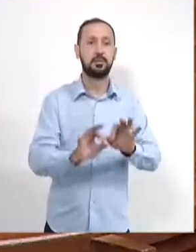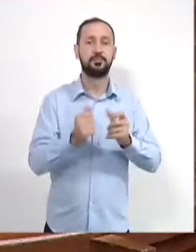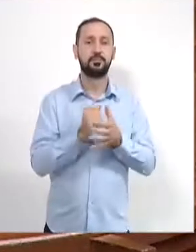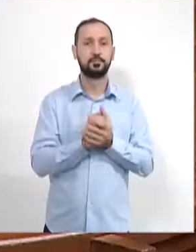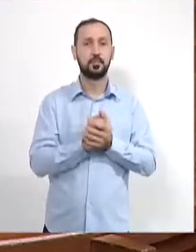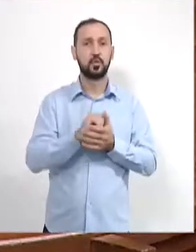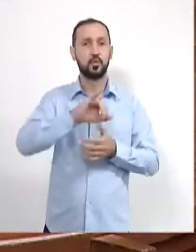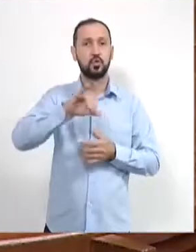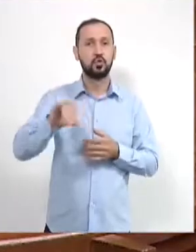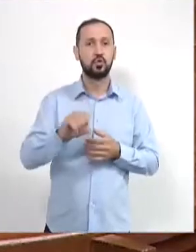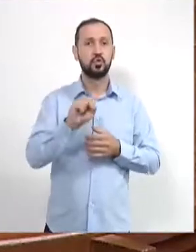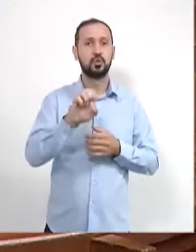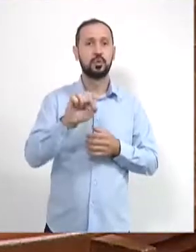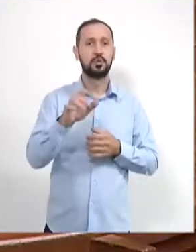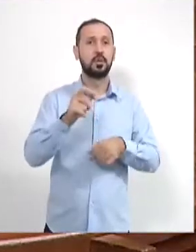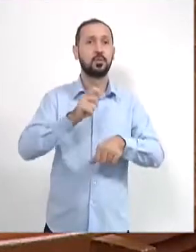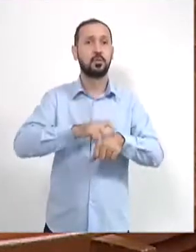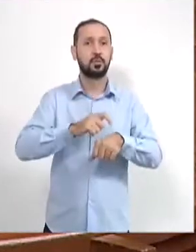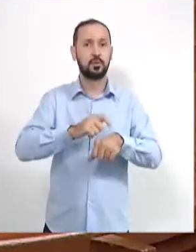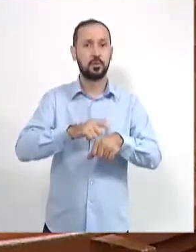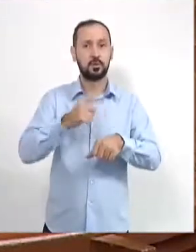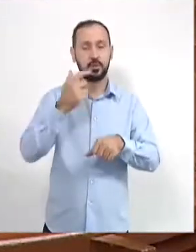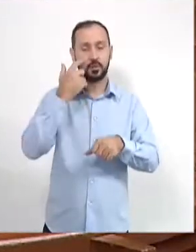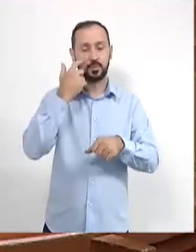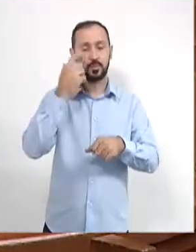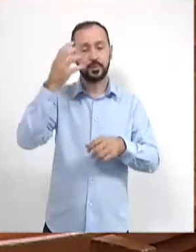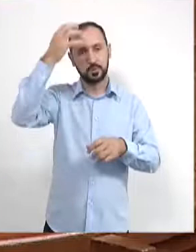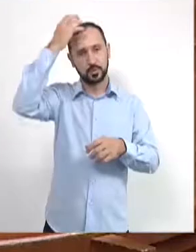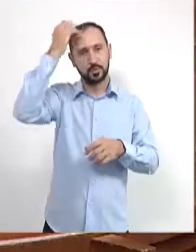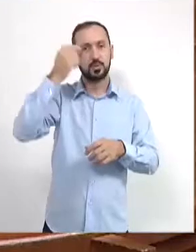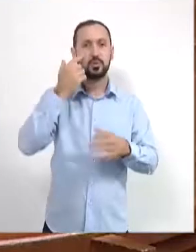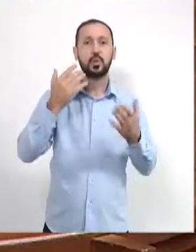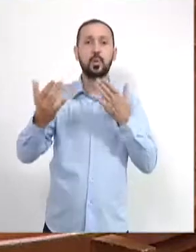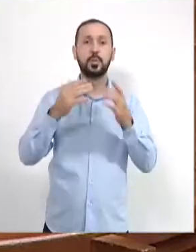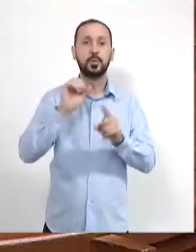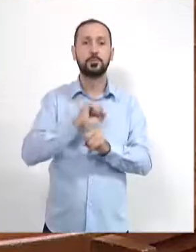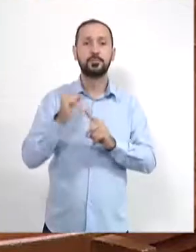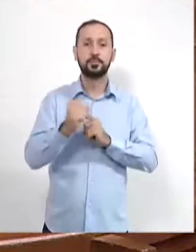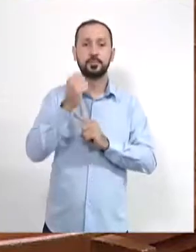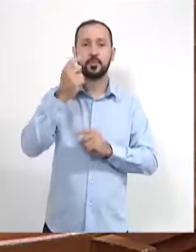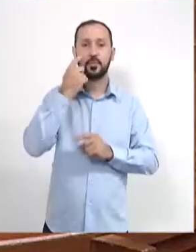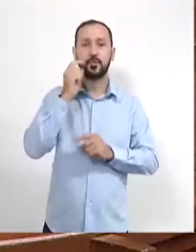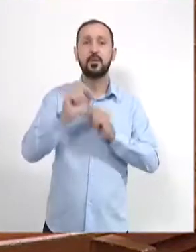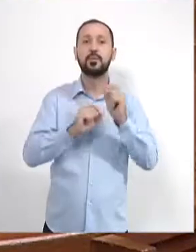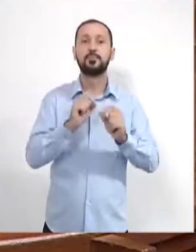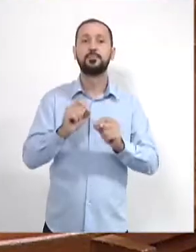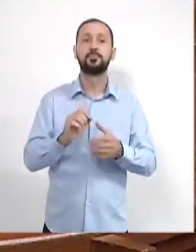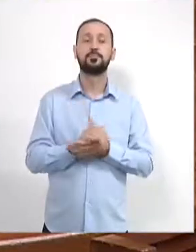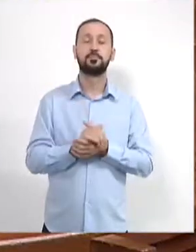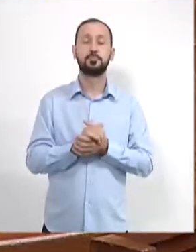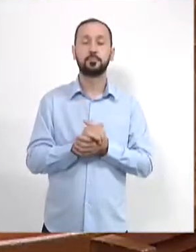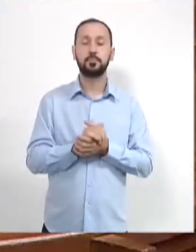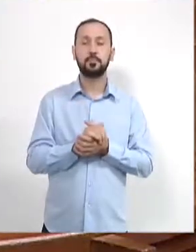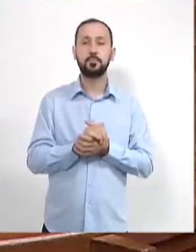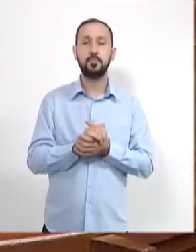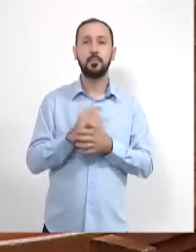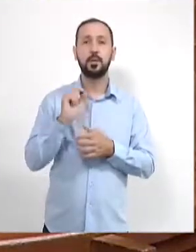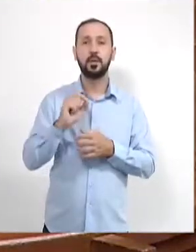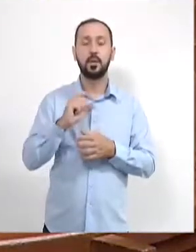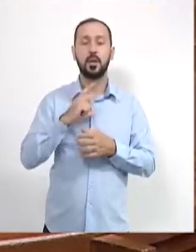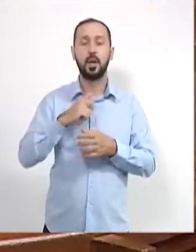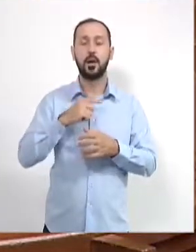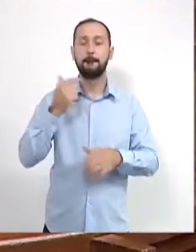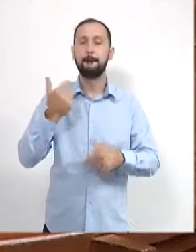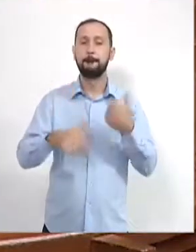José de Arimateia na época de Cristo. Então, olhando do ponto de vista sociológico, nós vamos ver ali que a